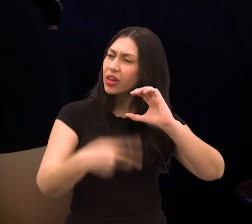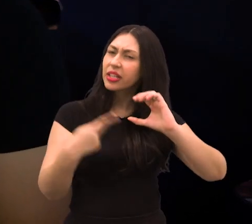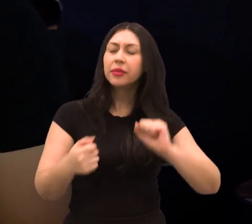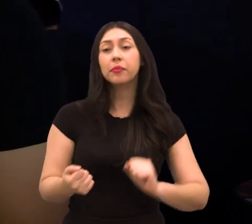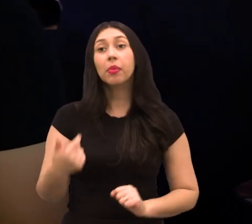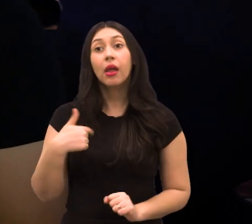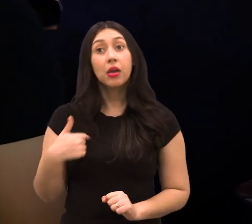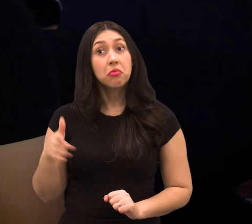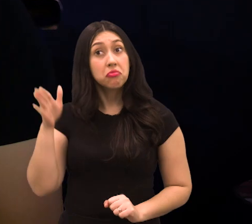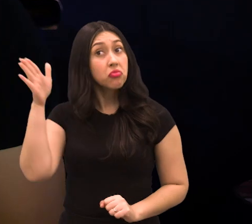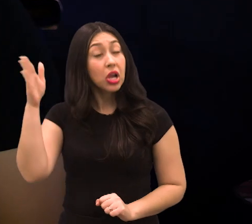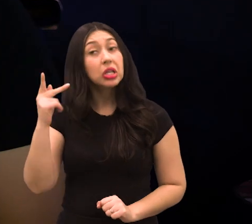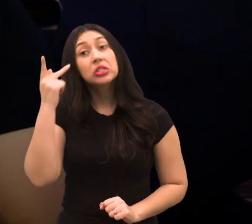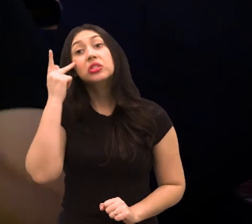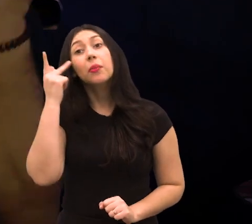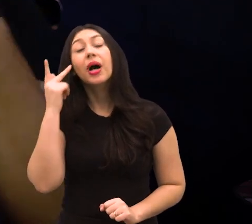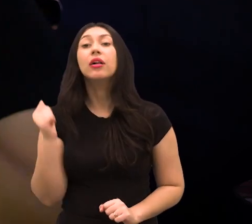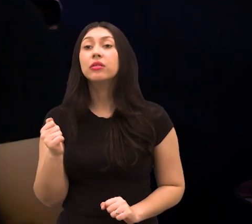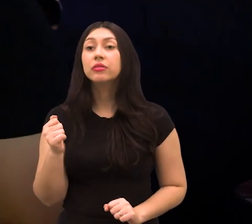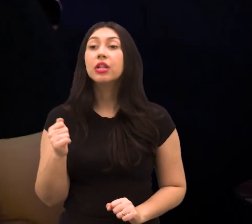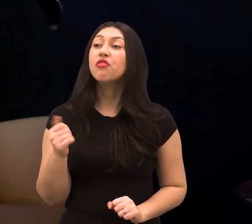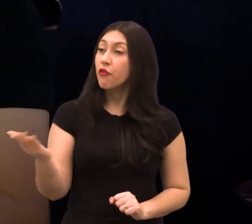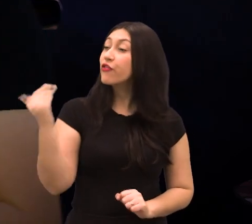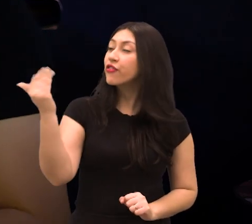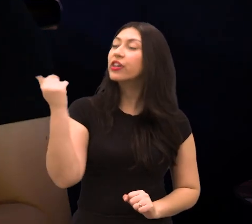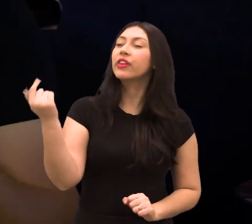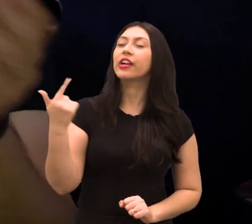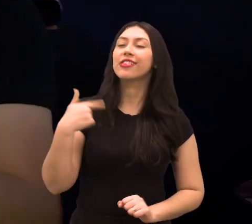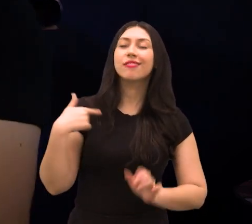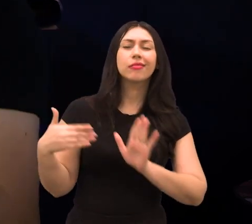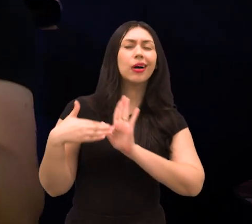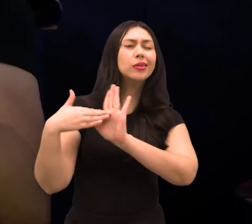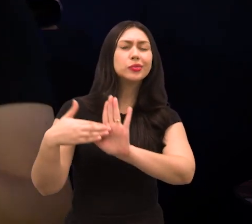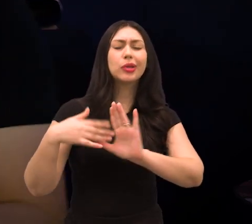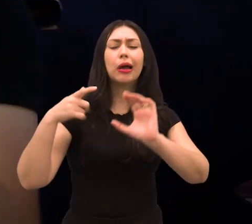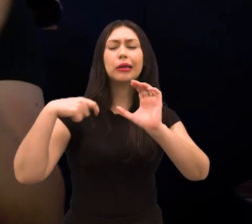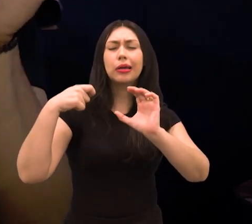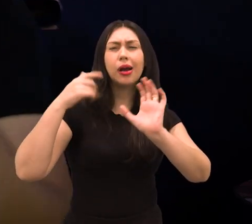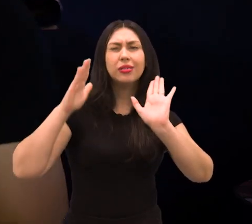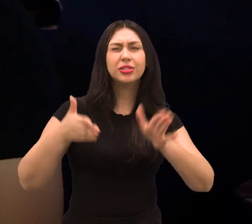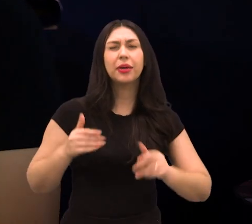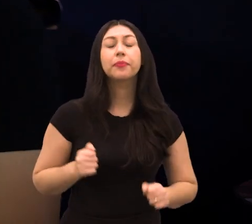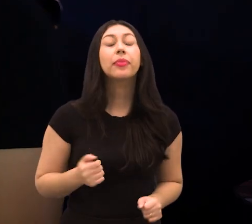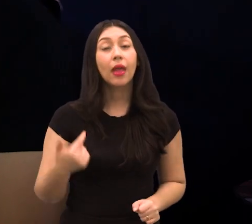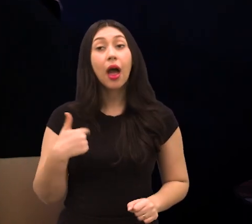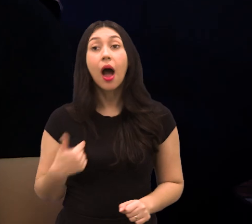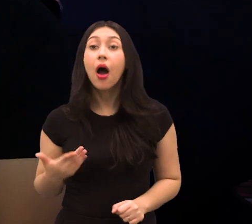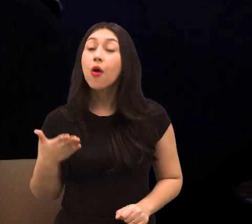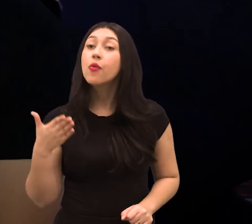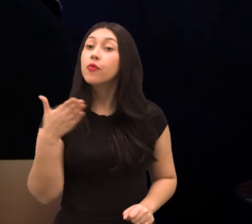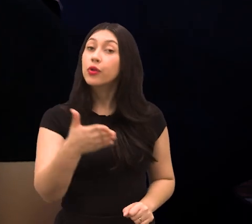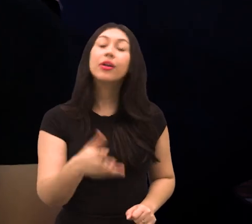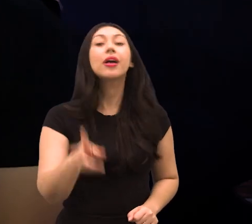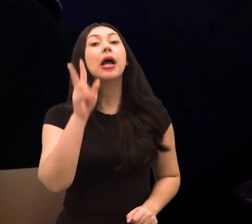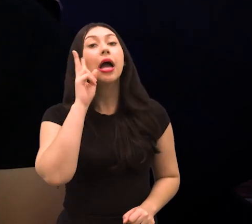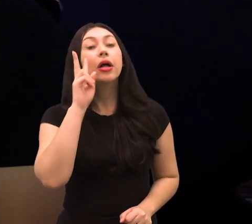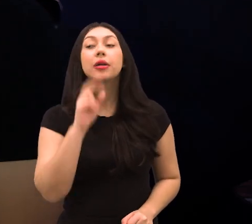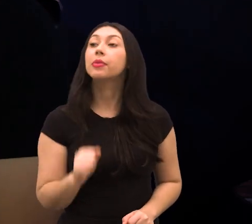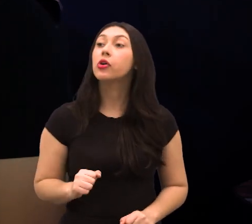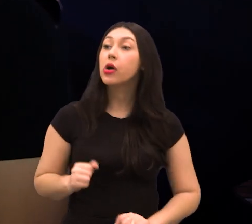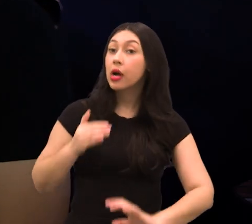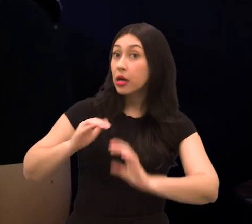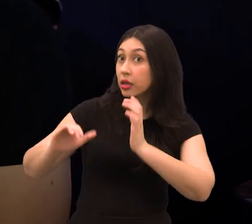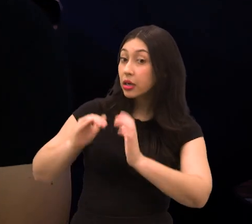estava em São Paulo para levar a fita. Eu falei, não, sobe aqui, que eu dou um jeitão aqui, você já grava de uma vez. Fui, e ele falou assim, eu lembro